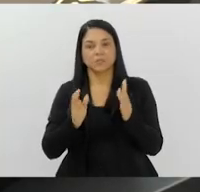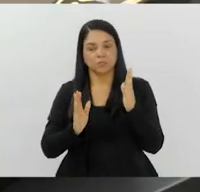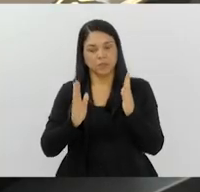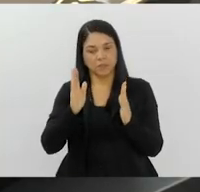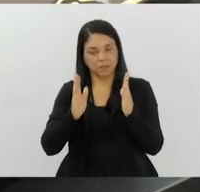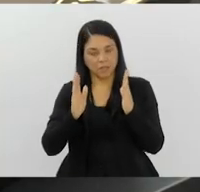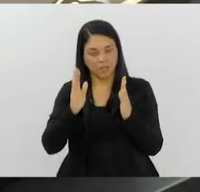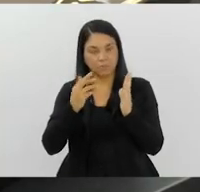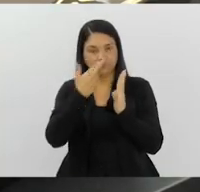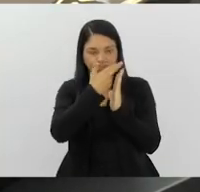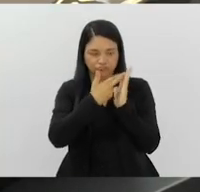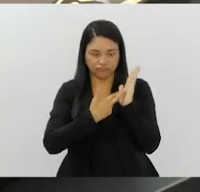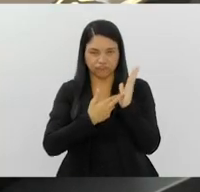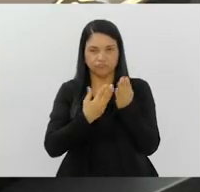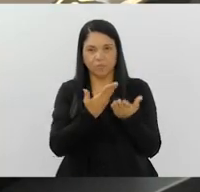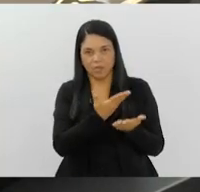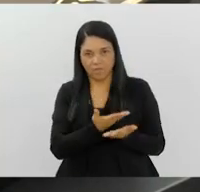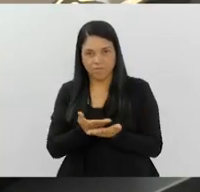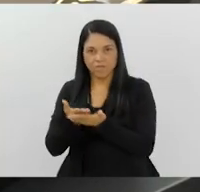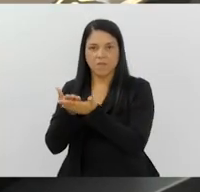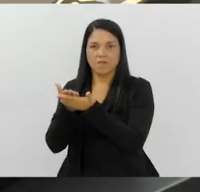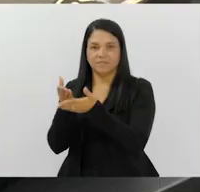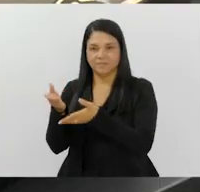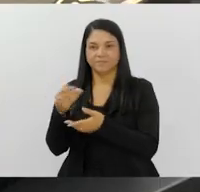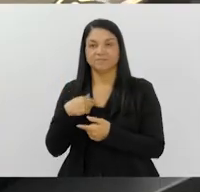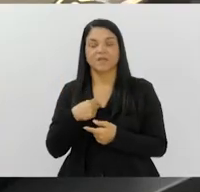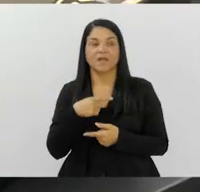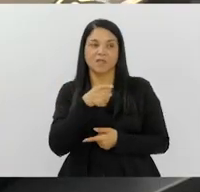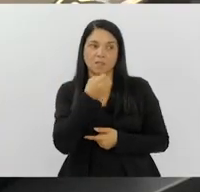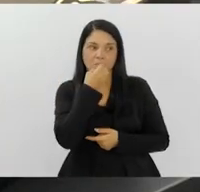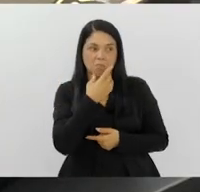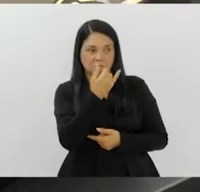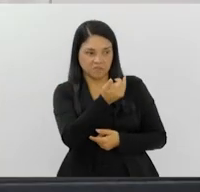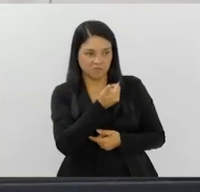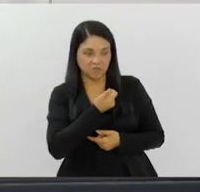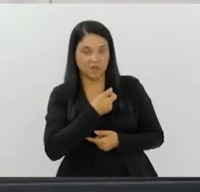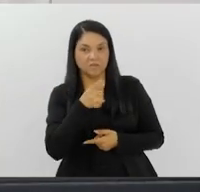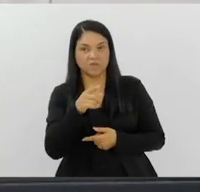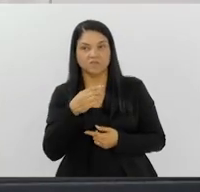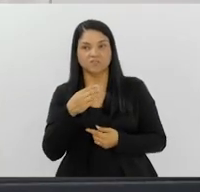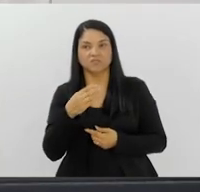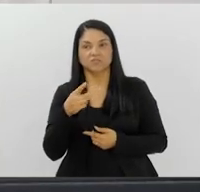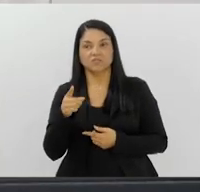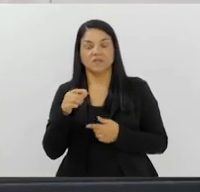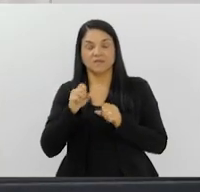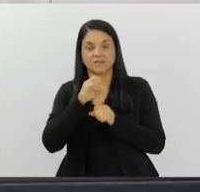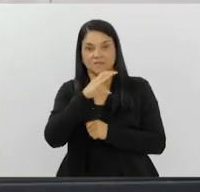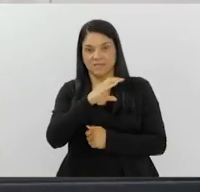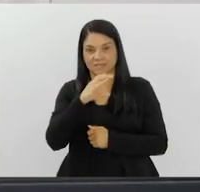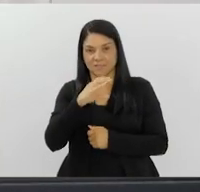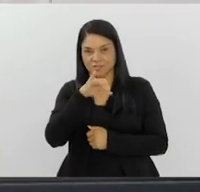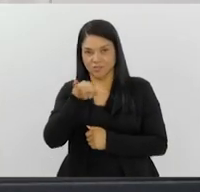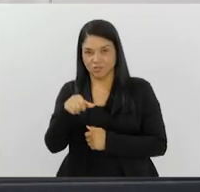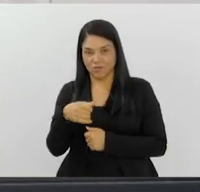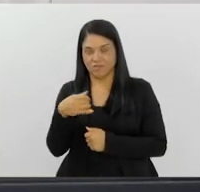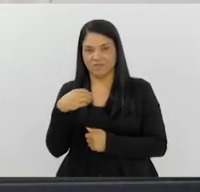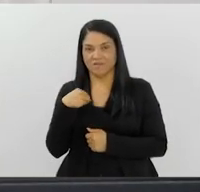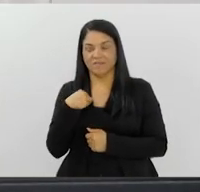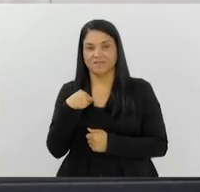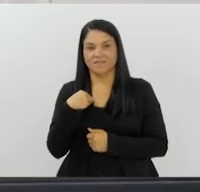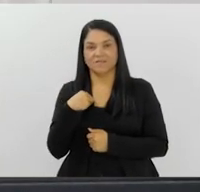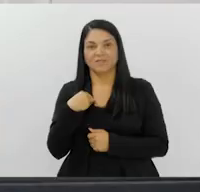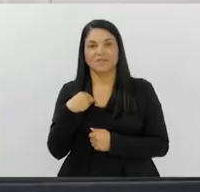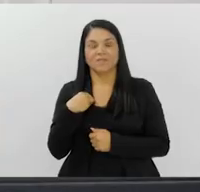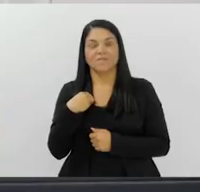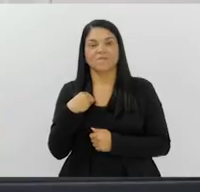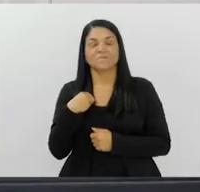ali de envio desse relatório bom ainda bem que vocês dizem isso sempre quando a gente faz isso na na ccj eu sou também da da comissão de